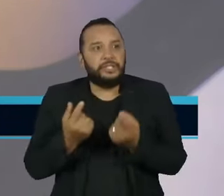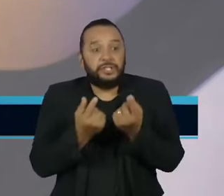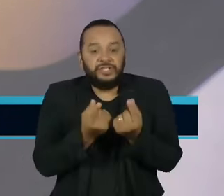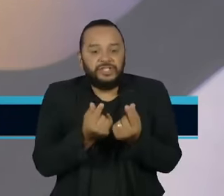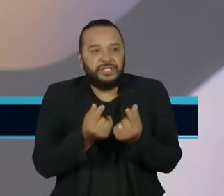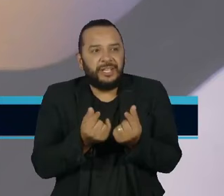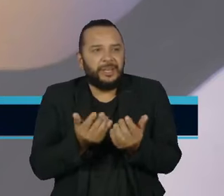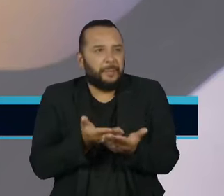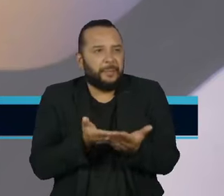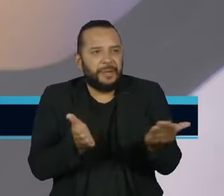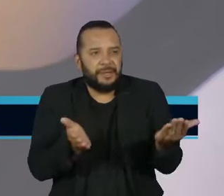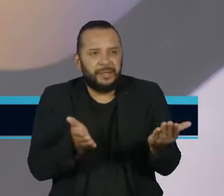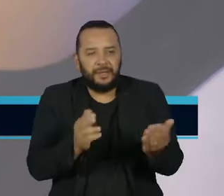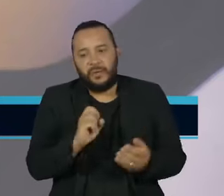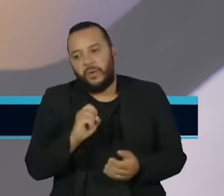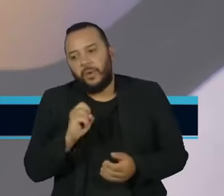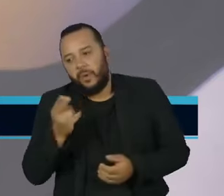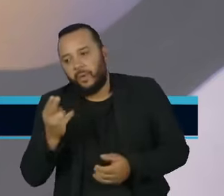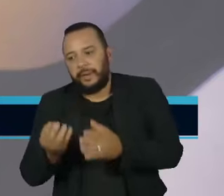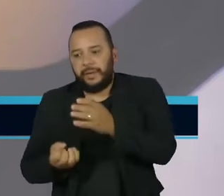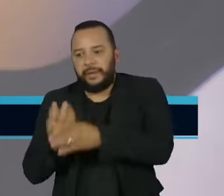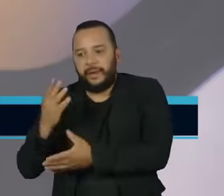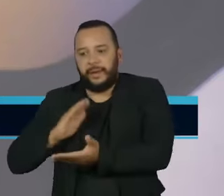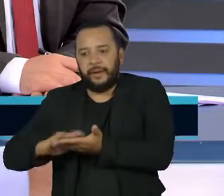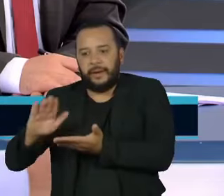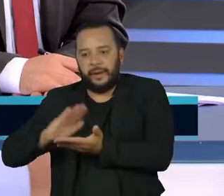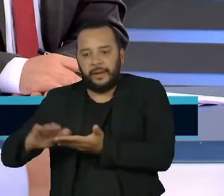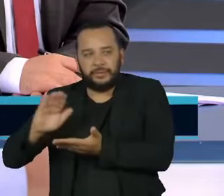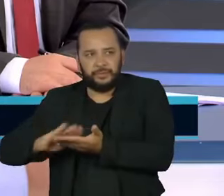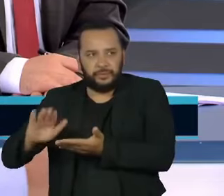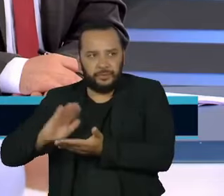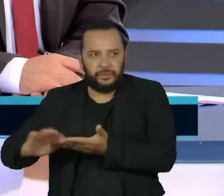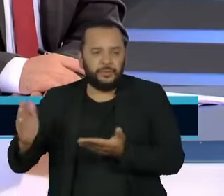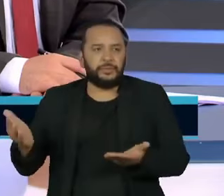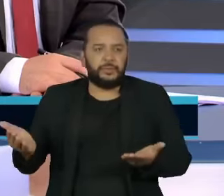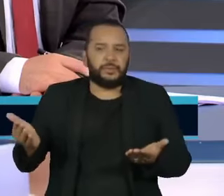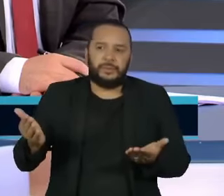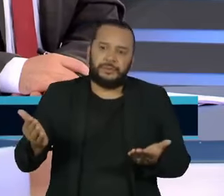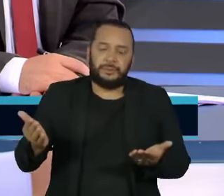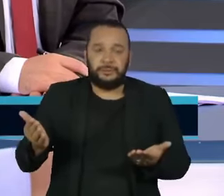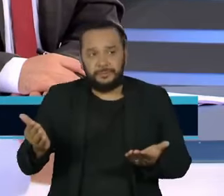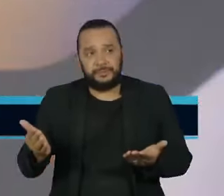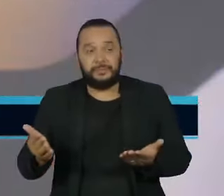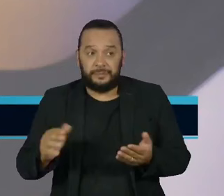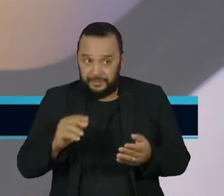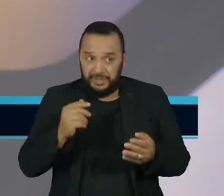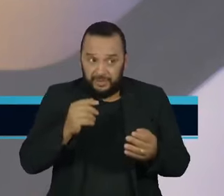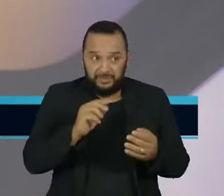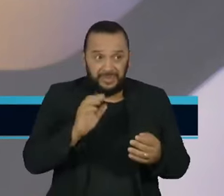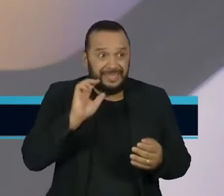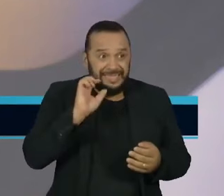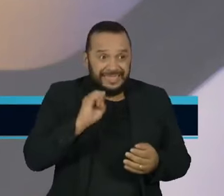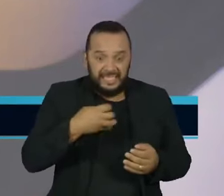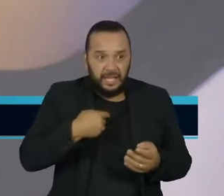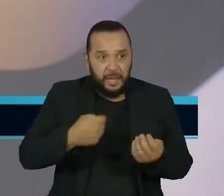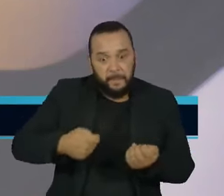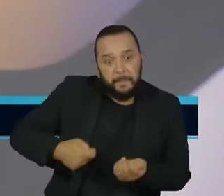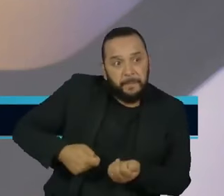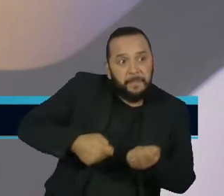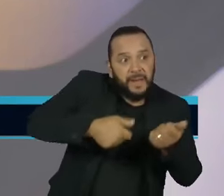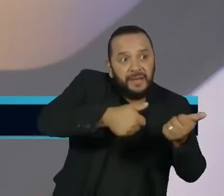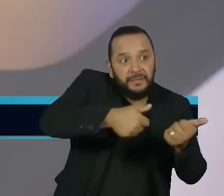receita ou criar gasto sem uma correspondência eh do lado eh eh do da